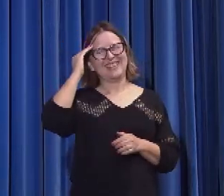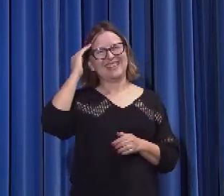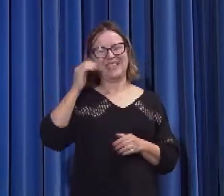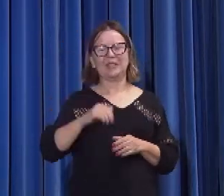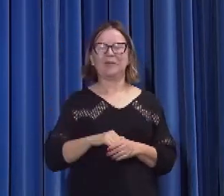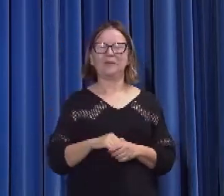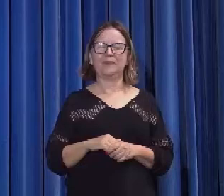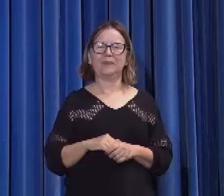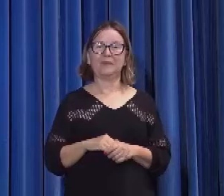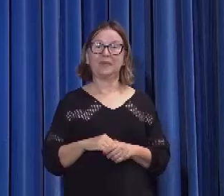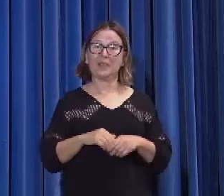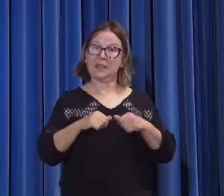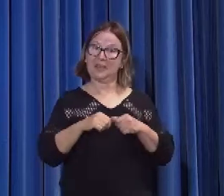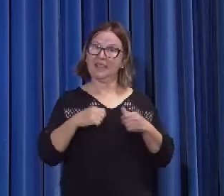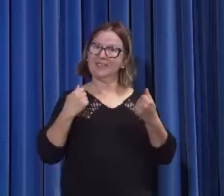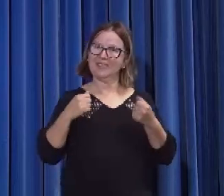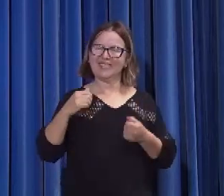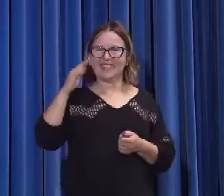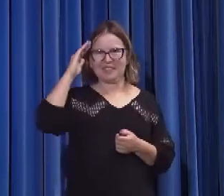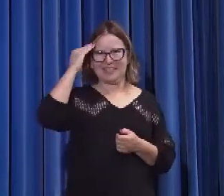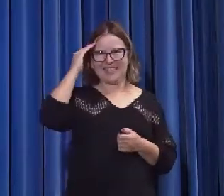É isso que nós precisamos entender.